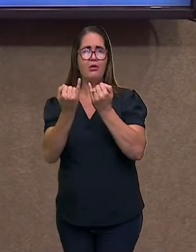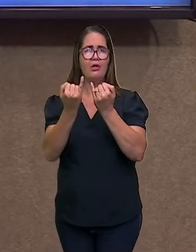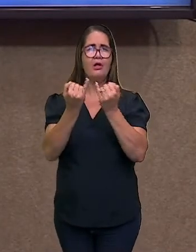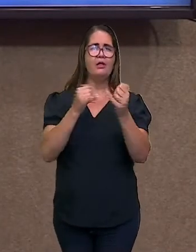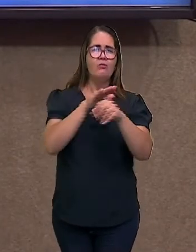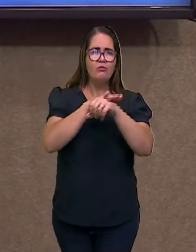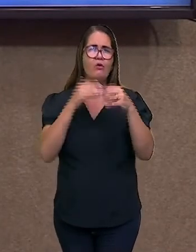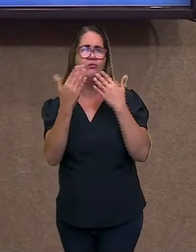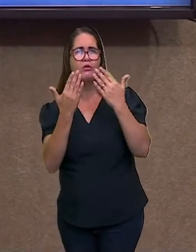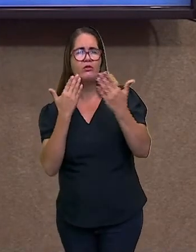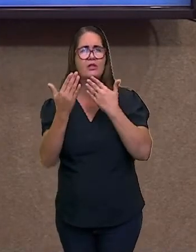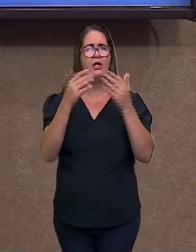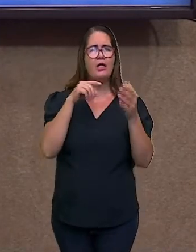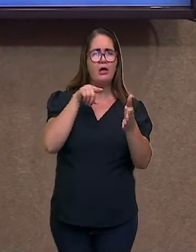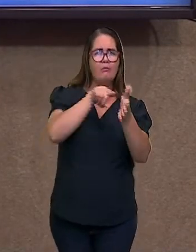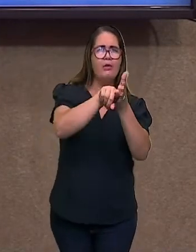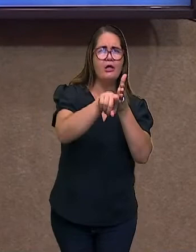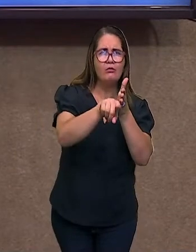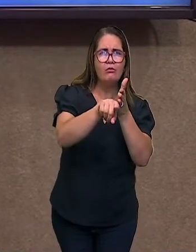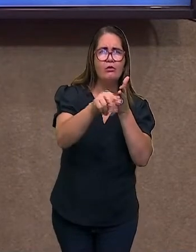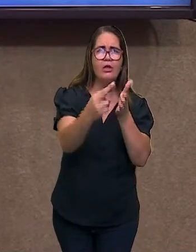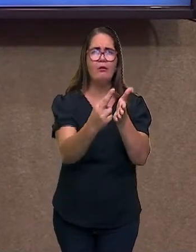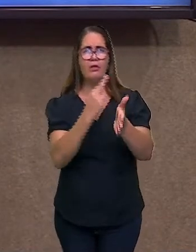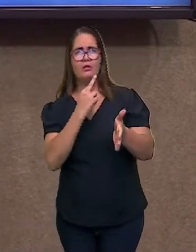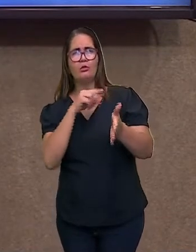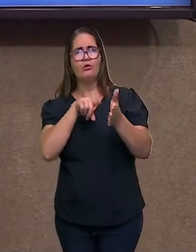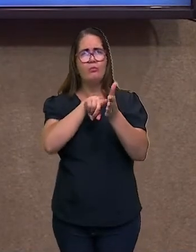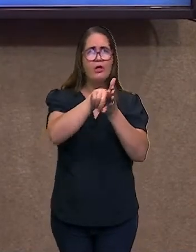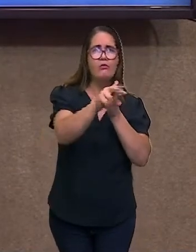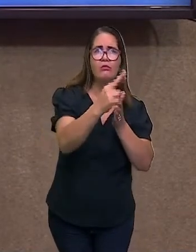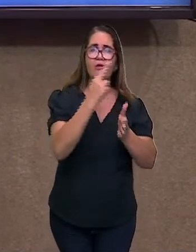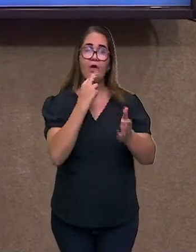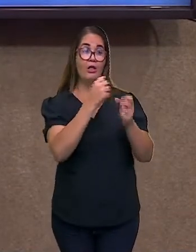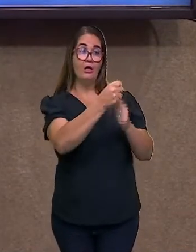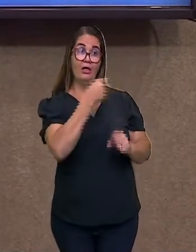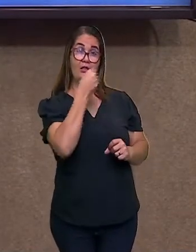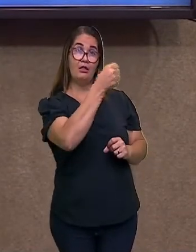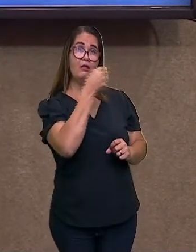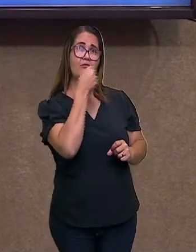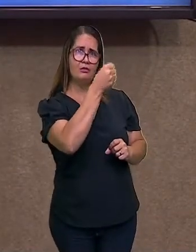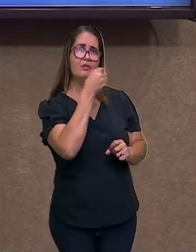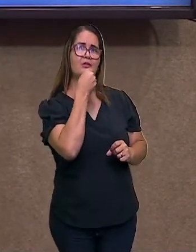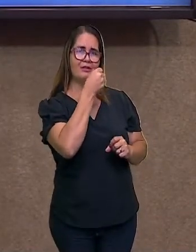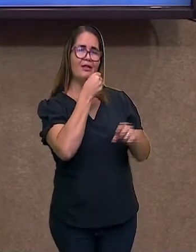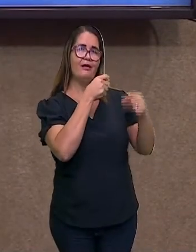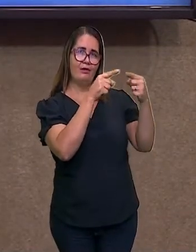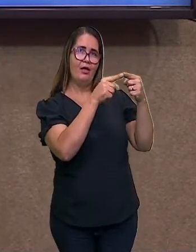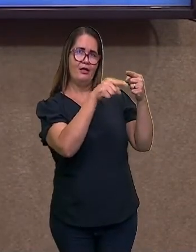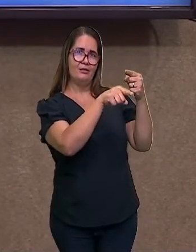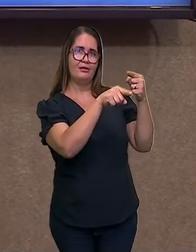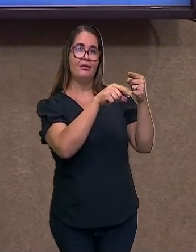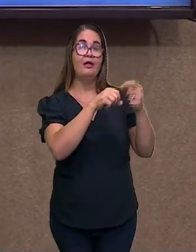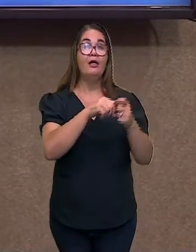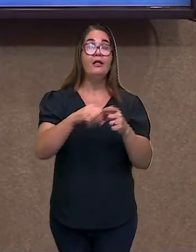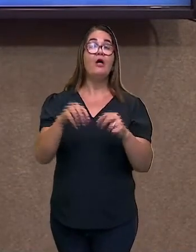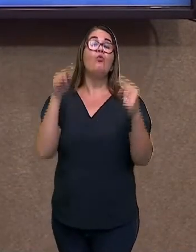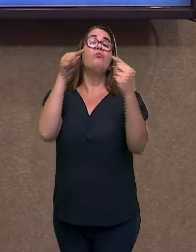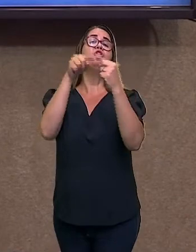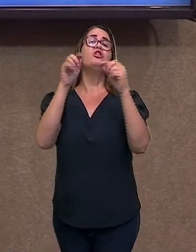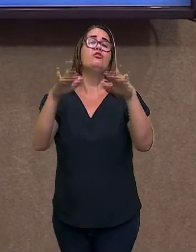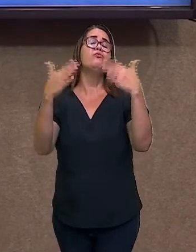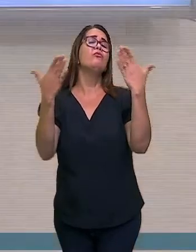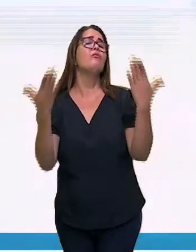para que eu fizesse as perguntas e ela respondesse. Então, é um encontro de interlocutores que tem qual objetivo?